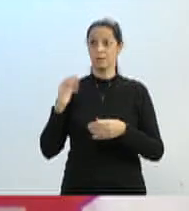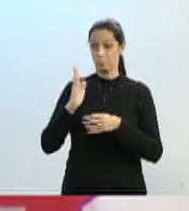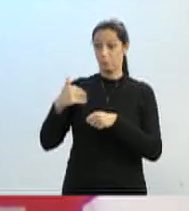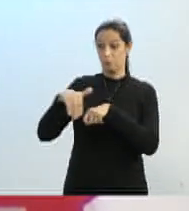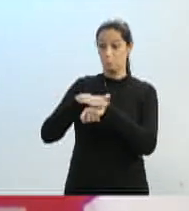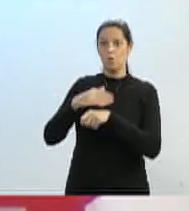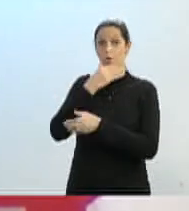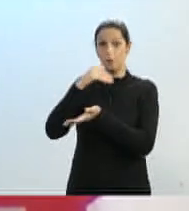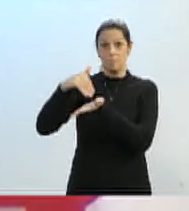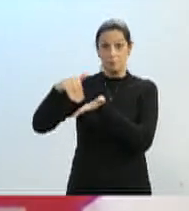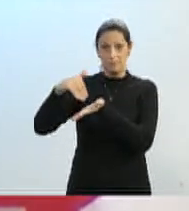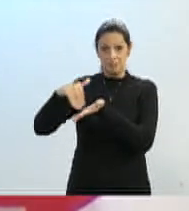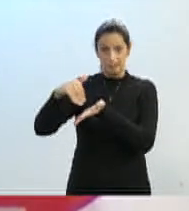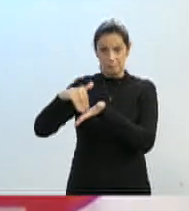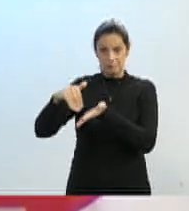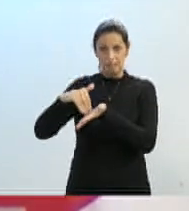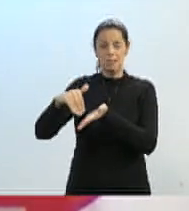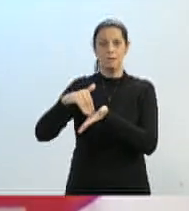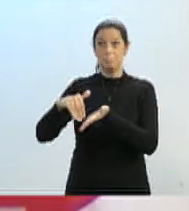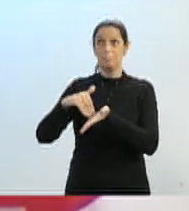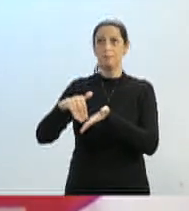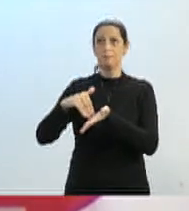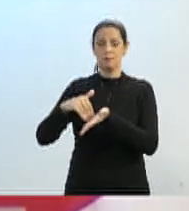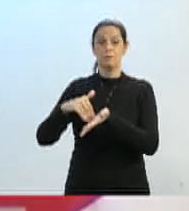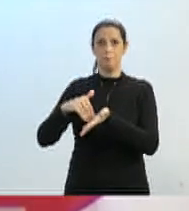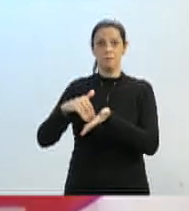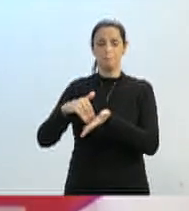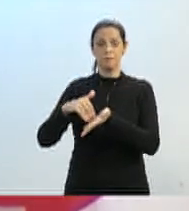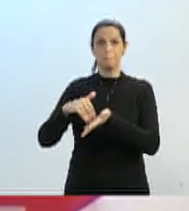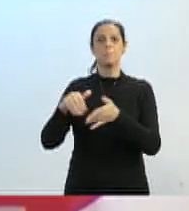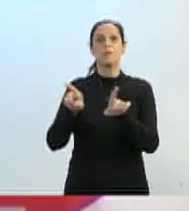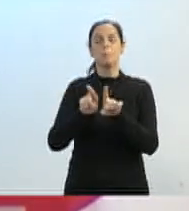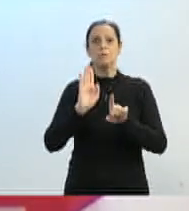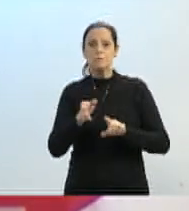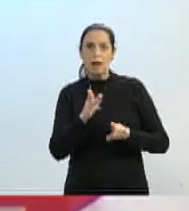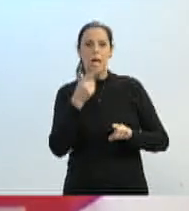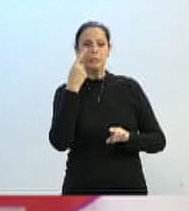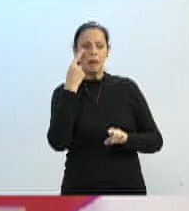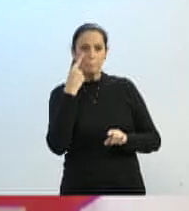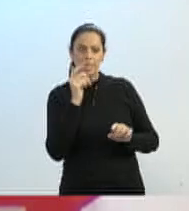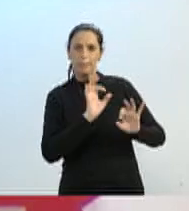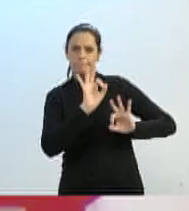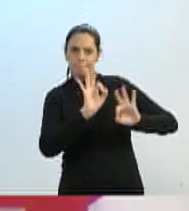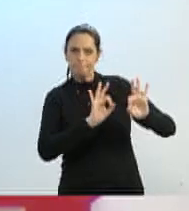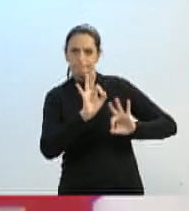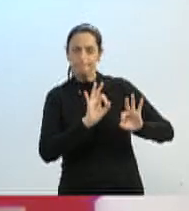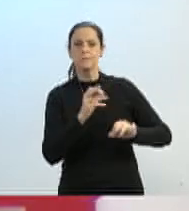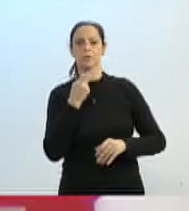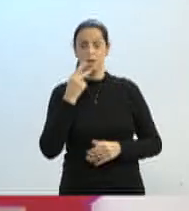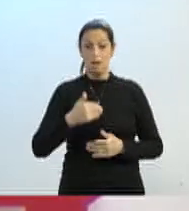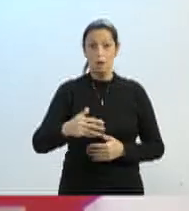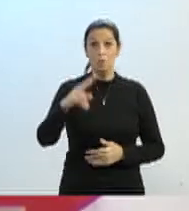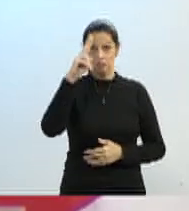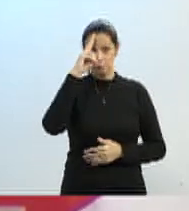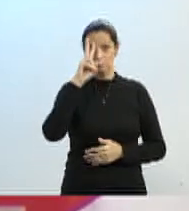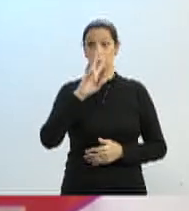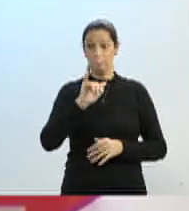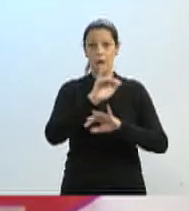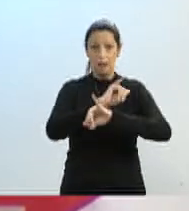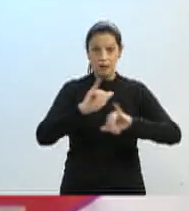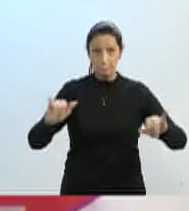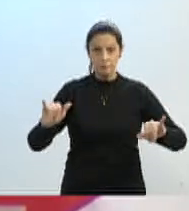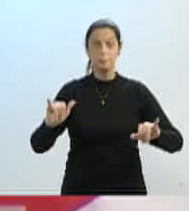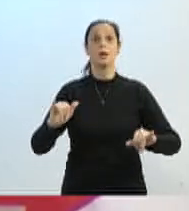secretário que está viabilizando isso e disse que na segunda-feira nós teremos um retorno com a